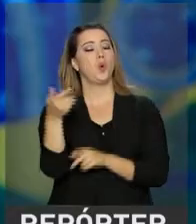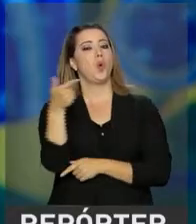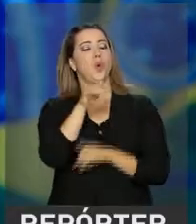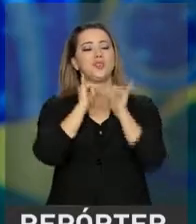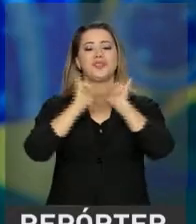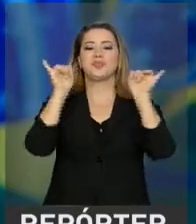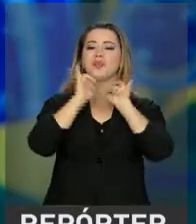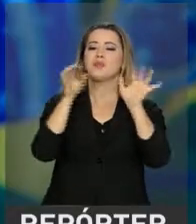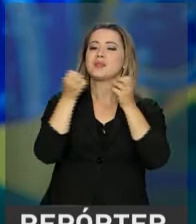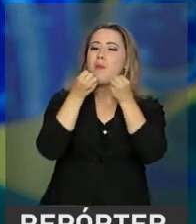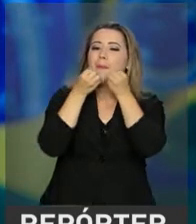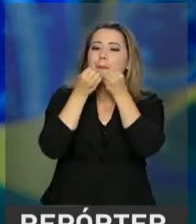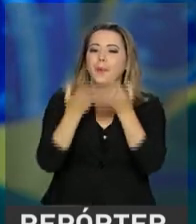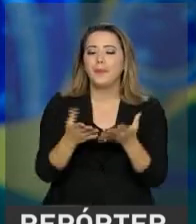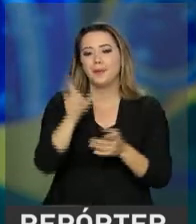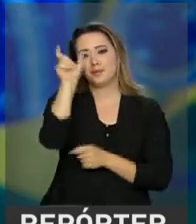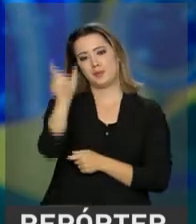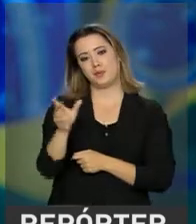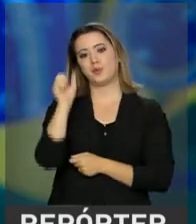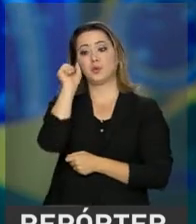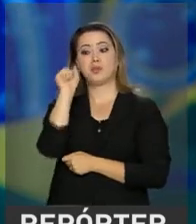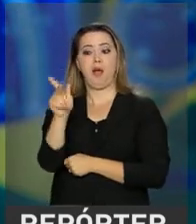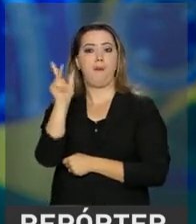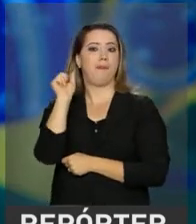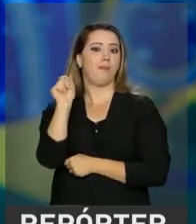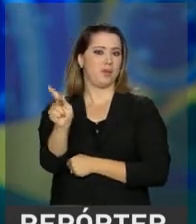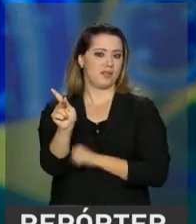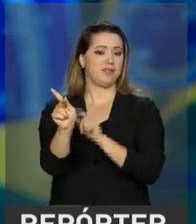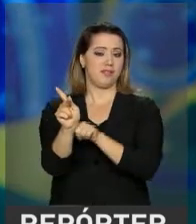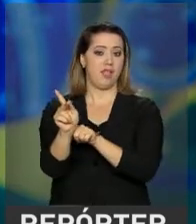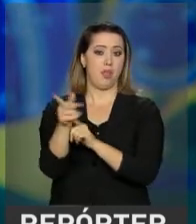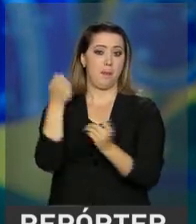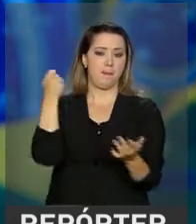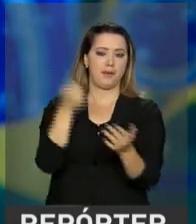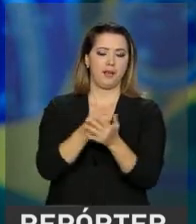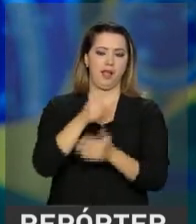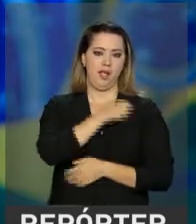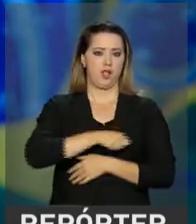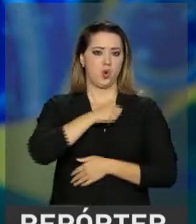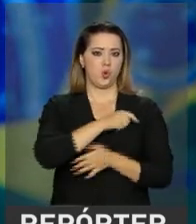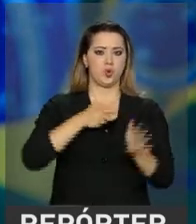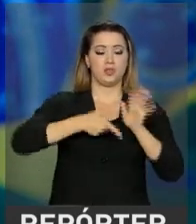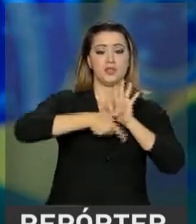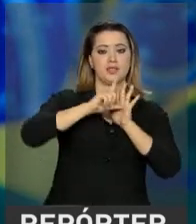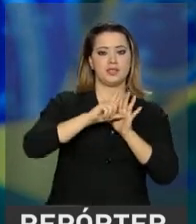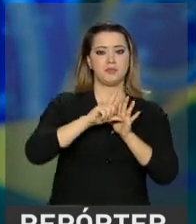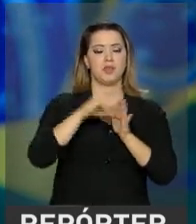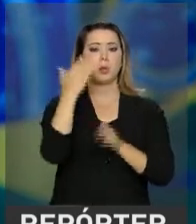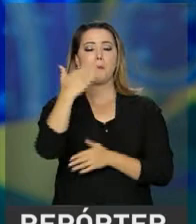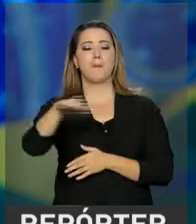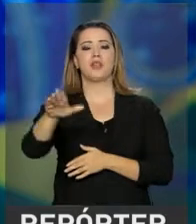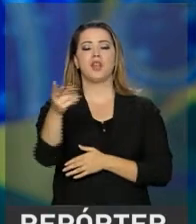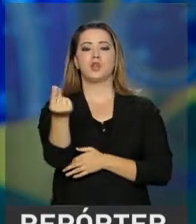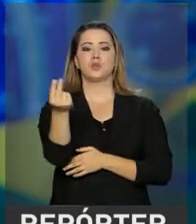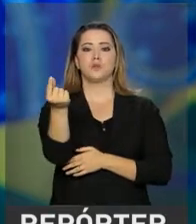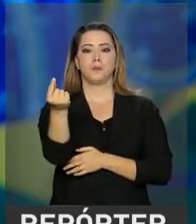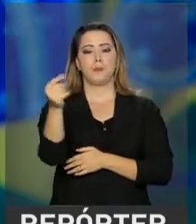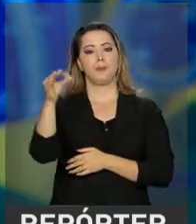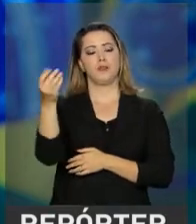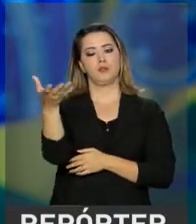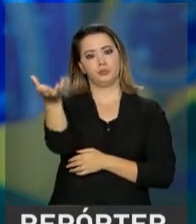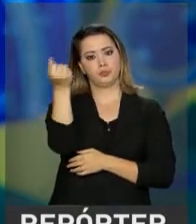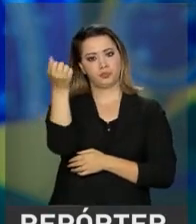que eu quero dar para os aposentados vamos pagar em agosto antecipando portanto metade do